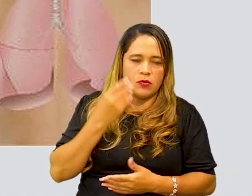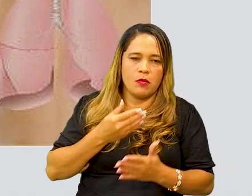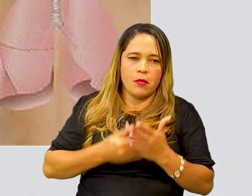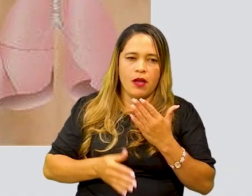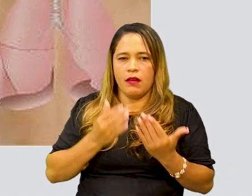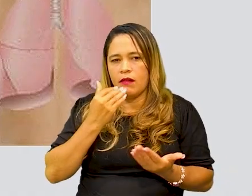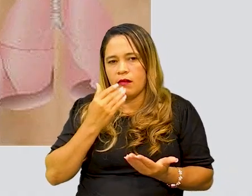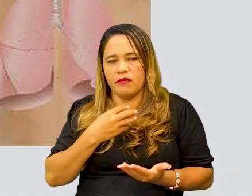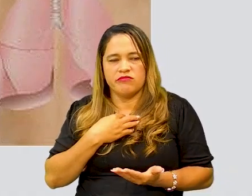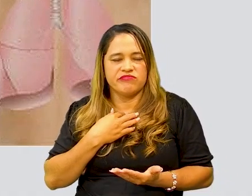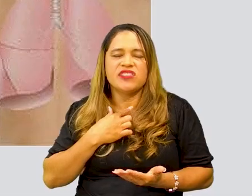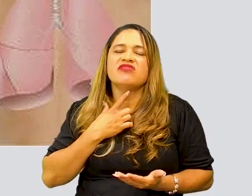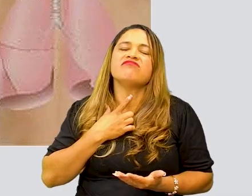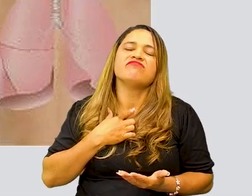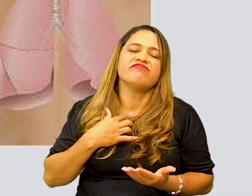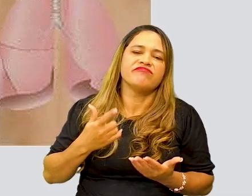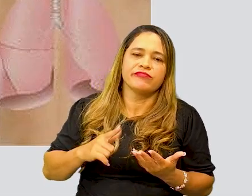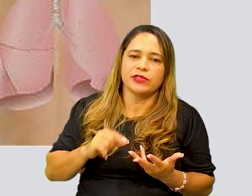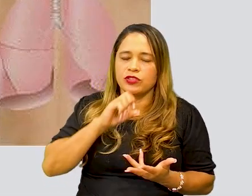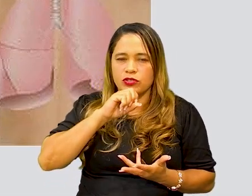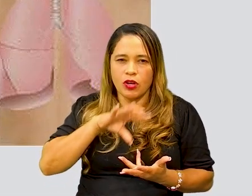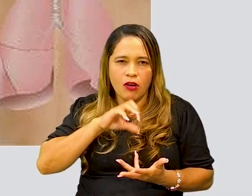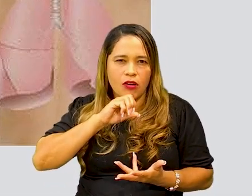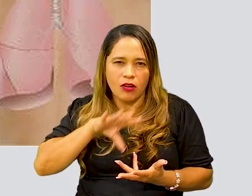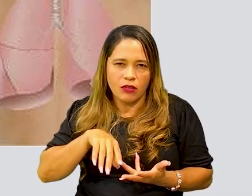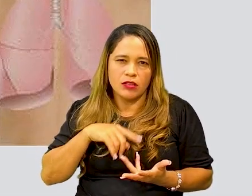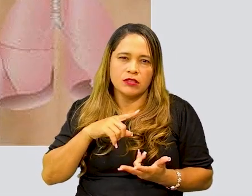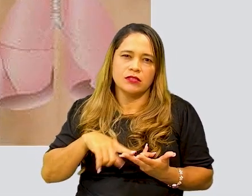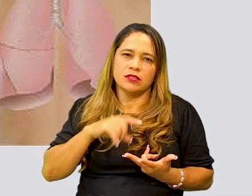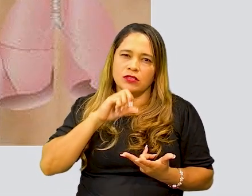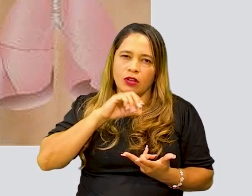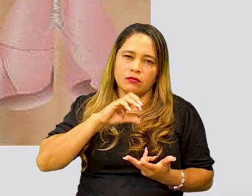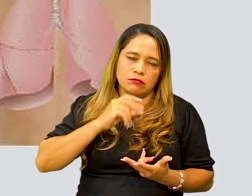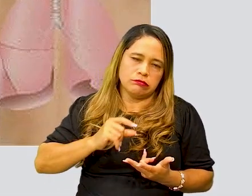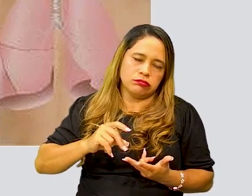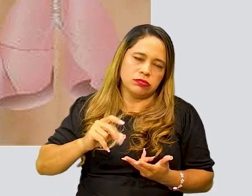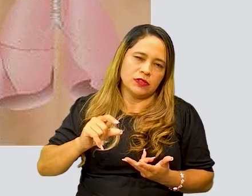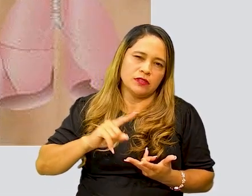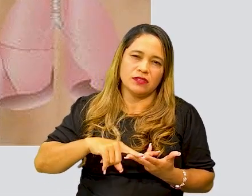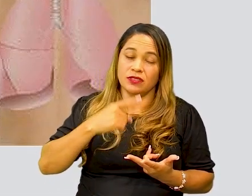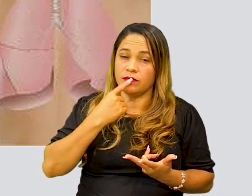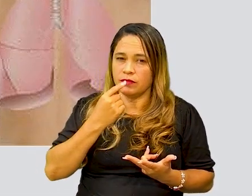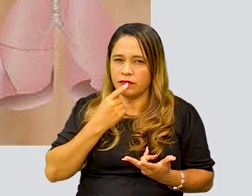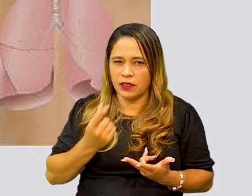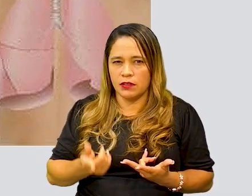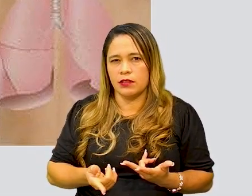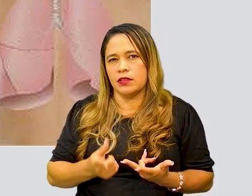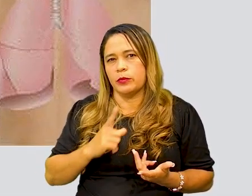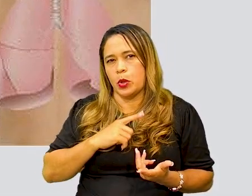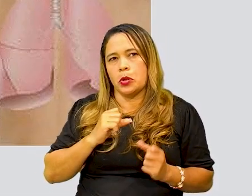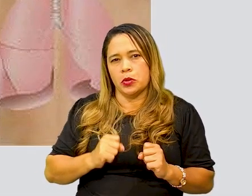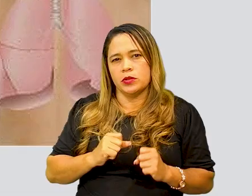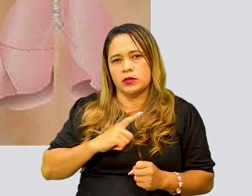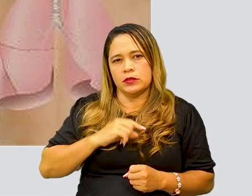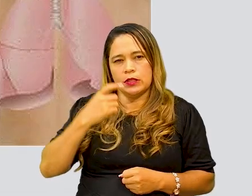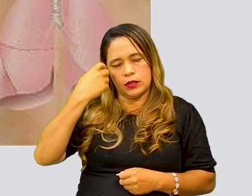peito, tosse com muita secreção, tosse prolongada, tosse sanguinolenta, podemos ter também